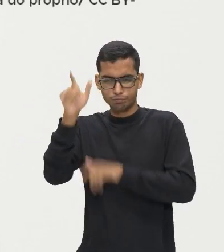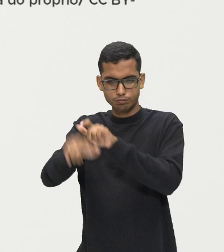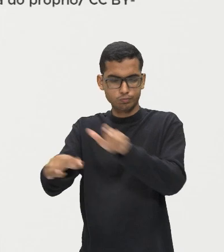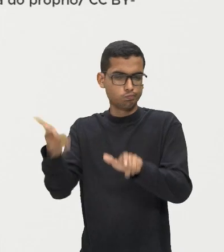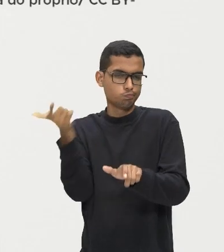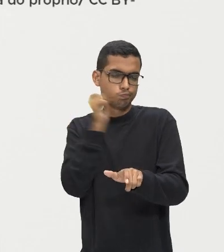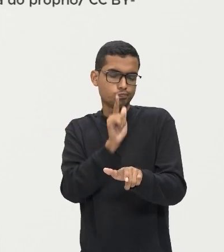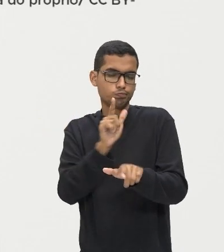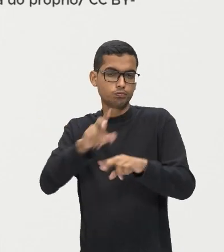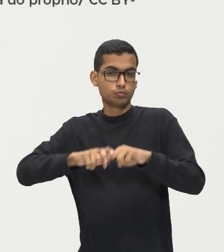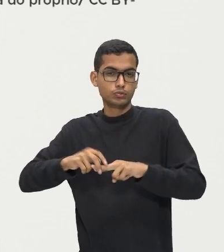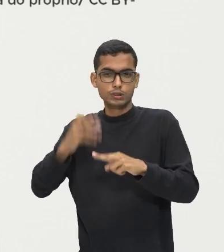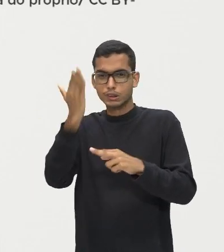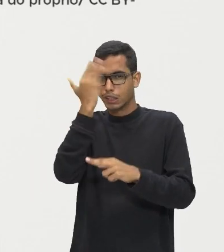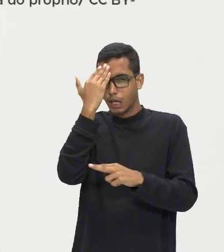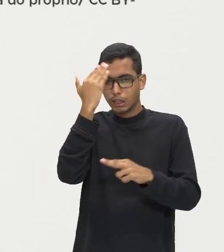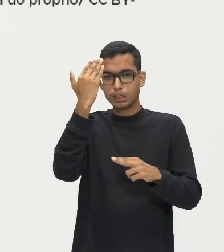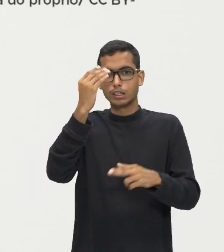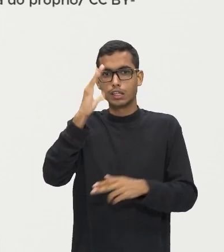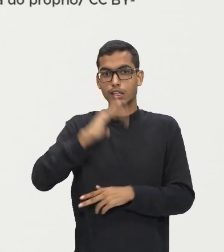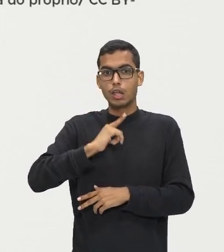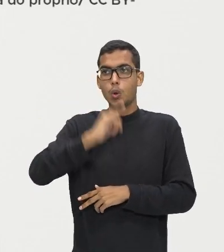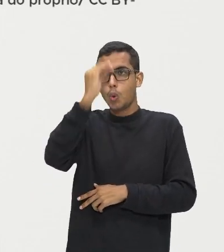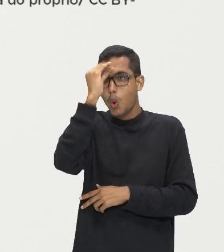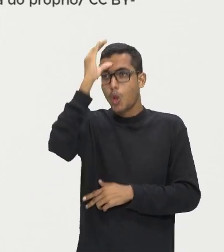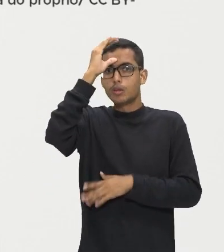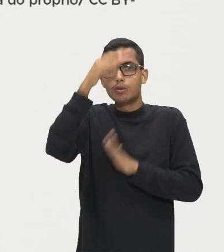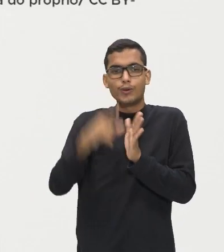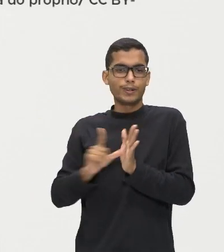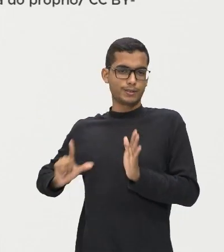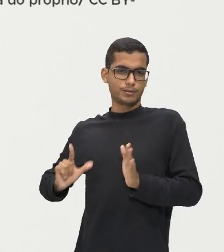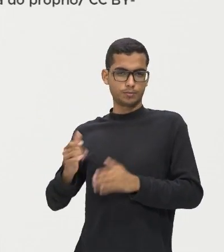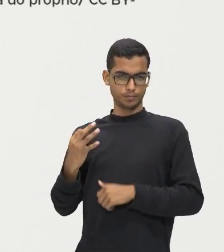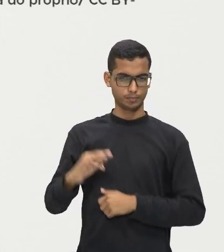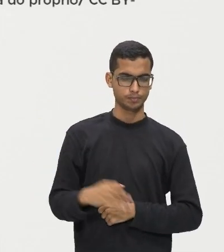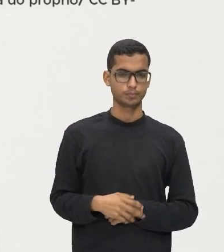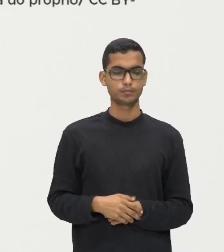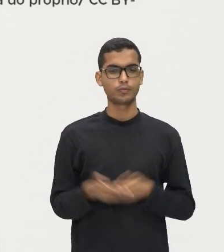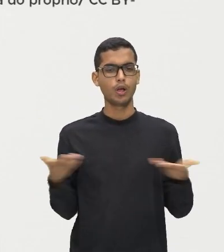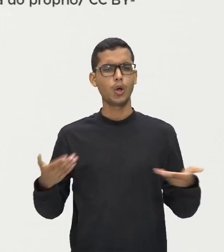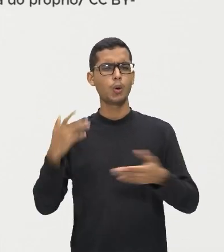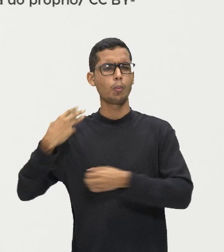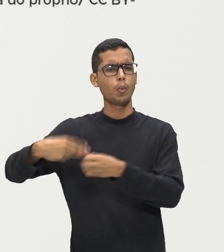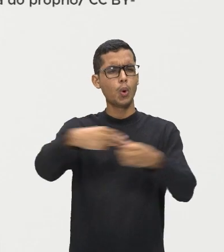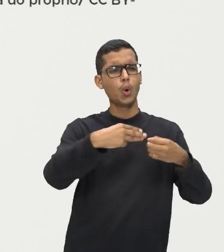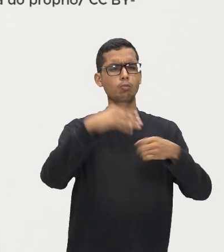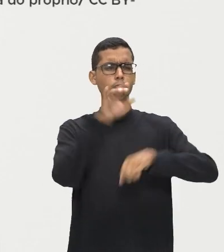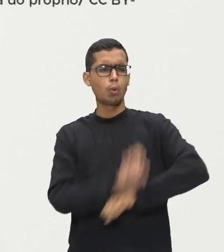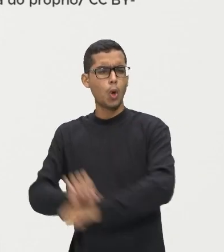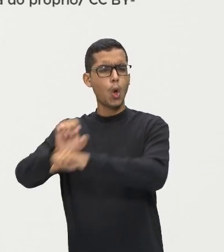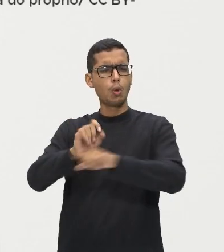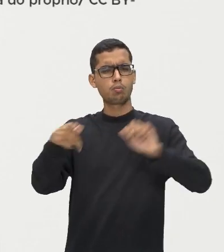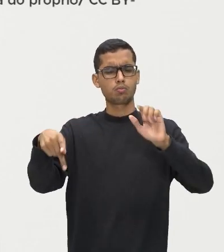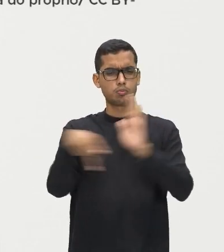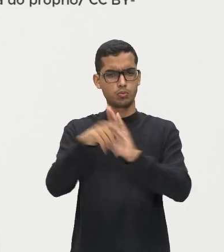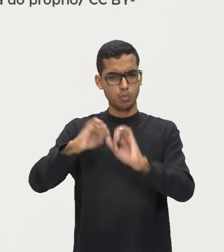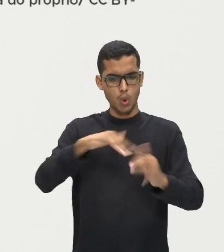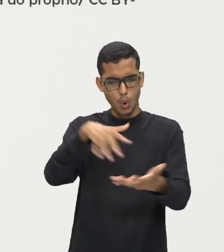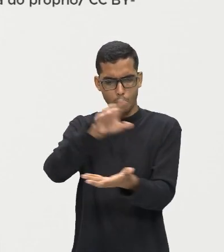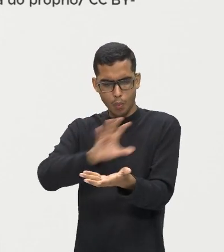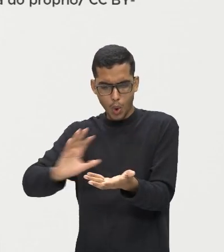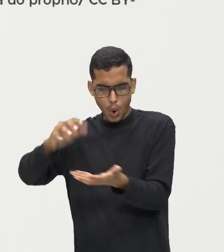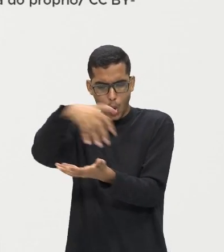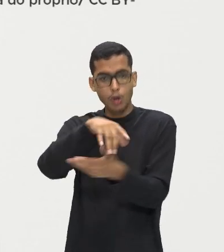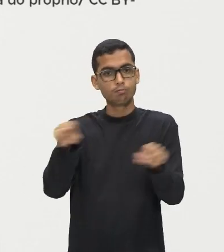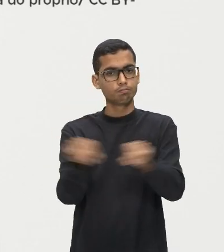então, a nossa leitura. Os municípios, os estados e os continentes podem ser representados no papel por meio